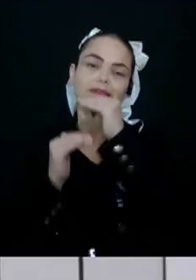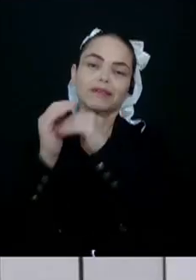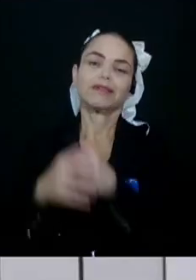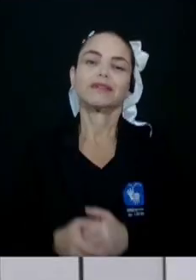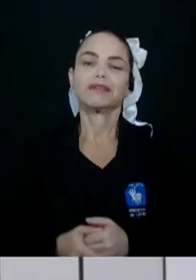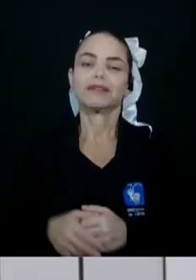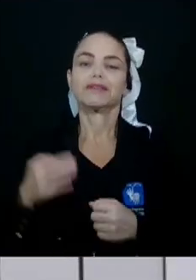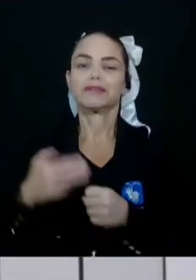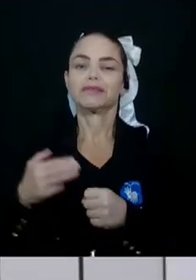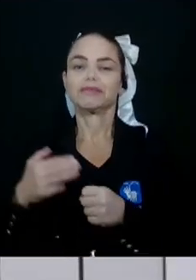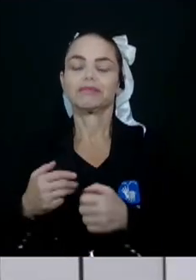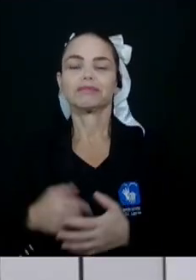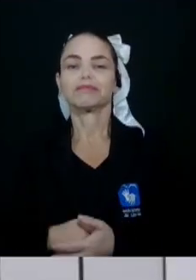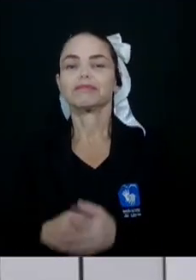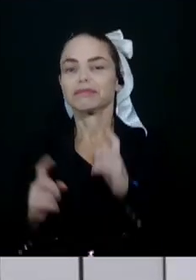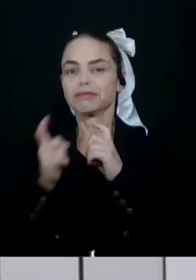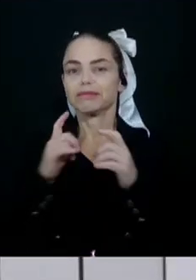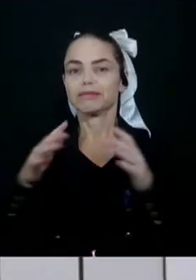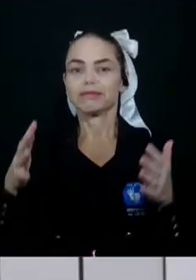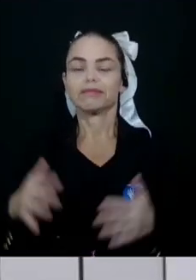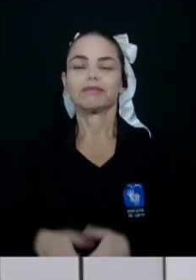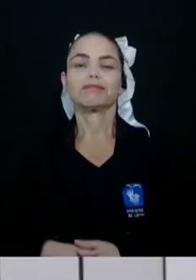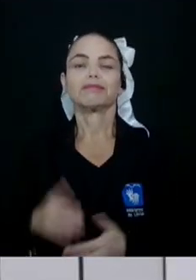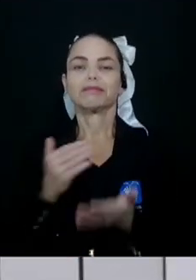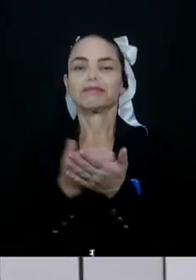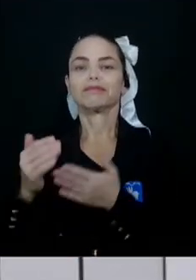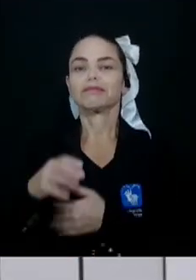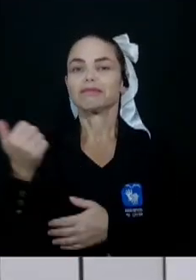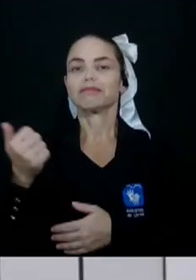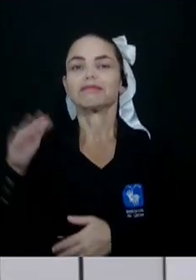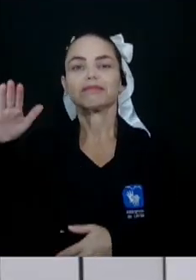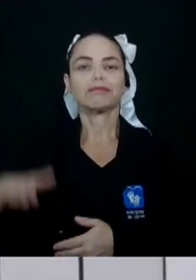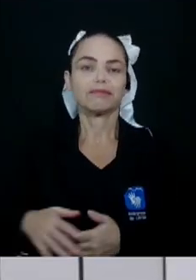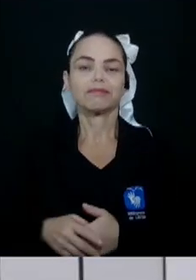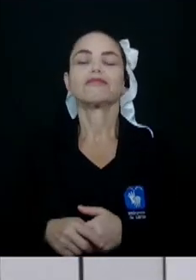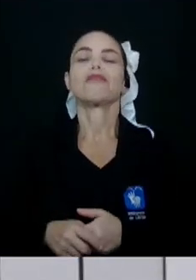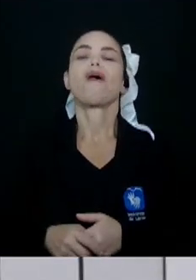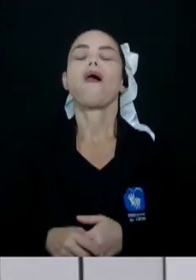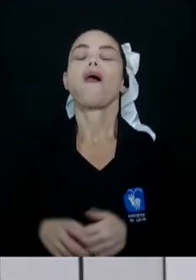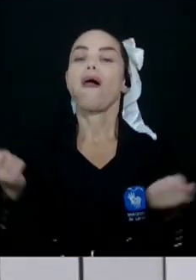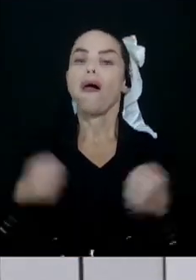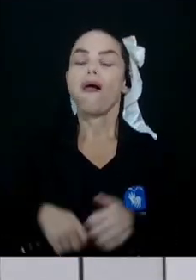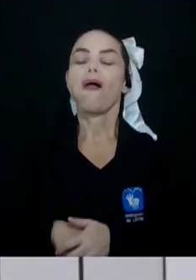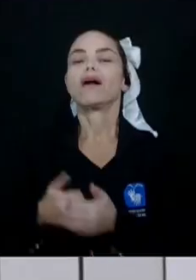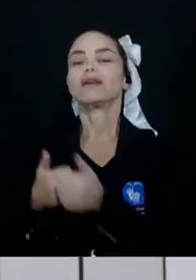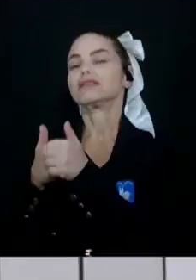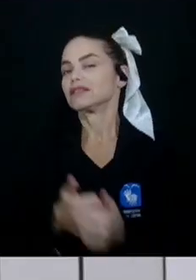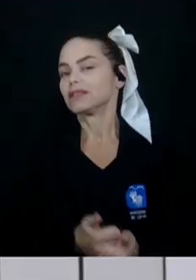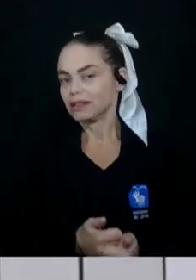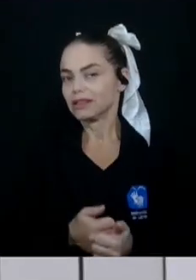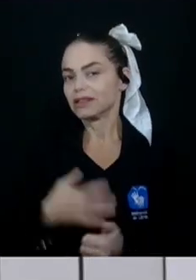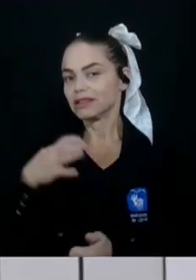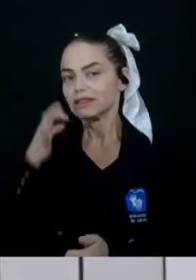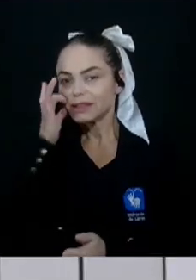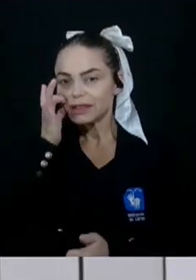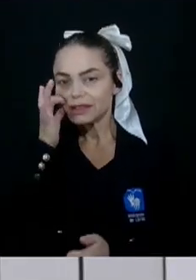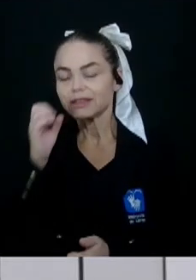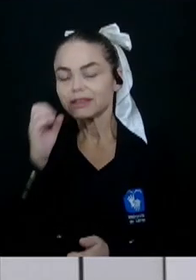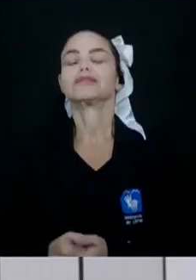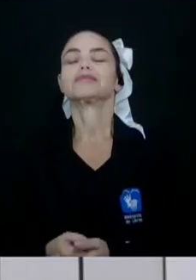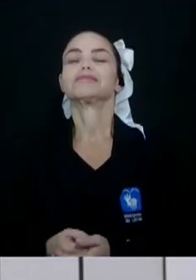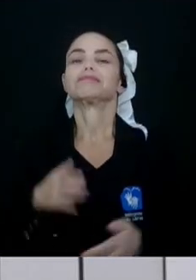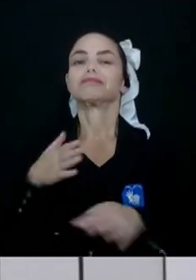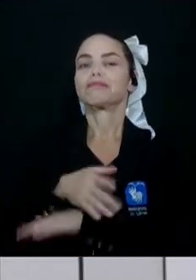reunião ordinária, a partir das 6 horas da tarde, pode ser acompanhada presencialmente. A entrada é pela